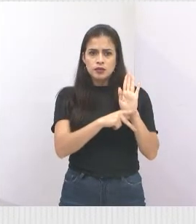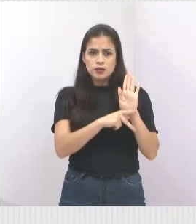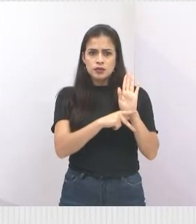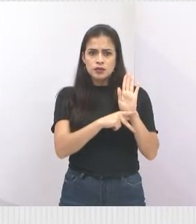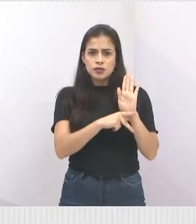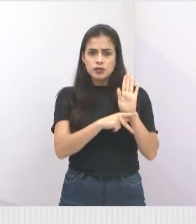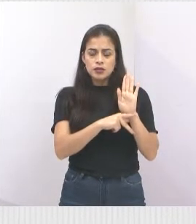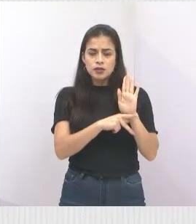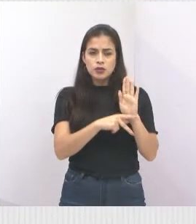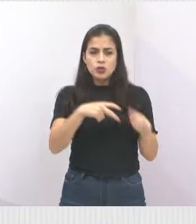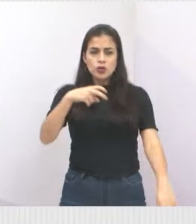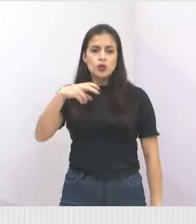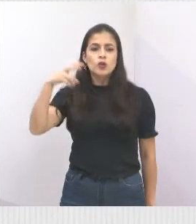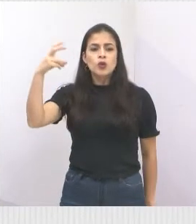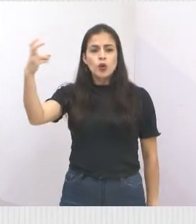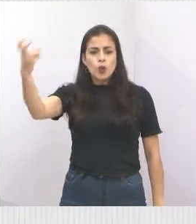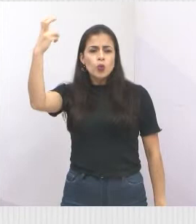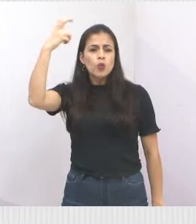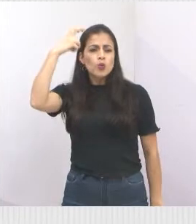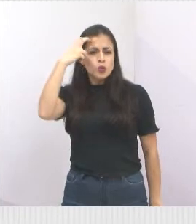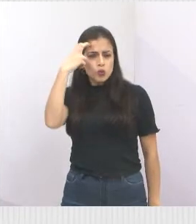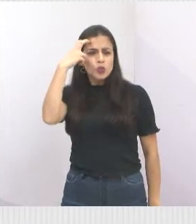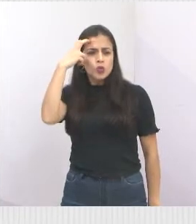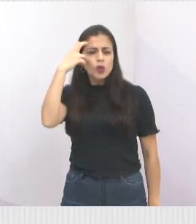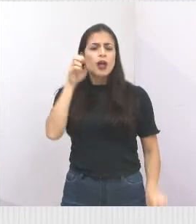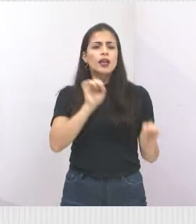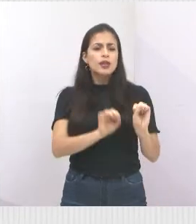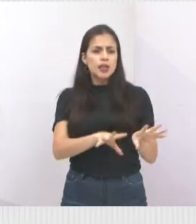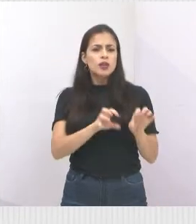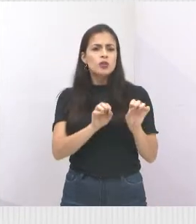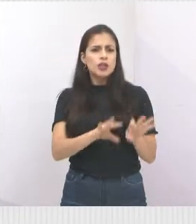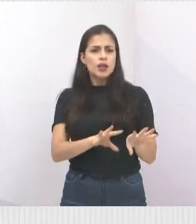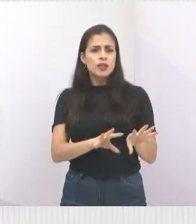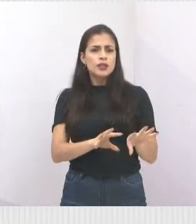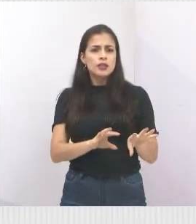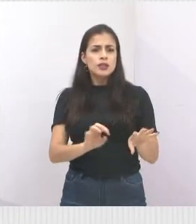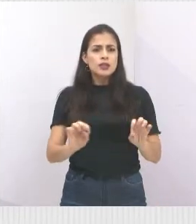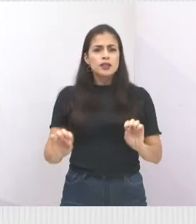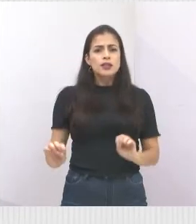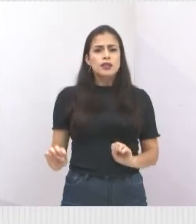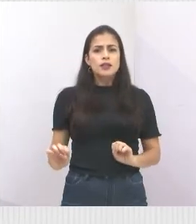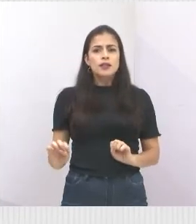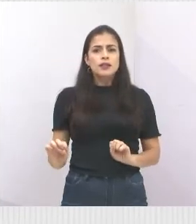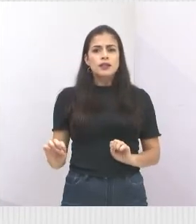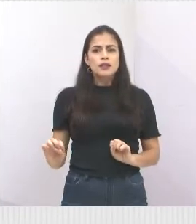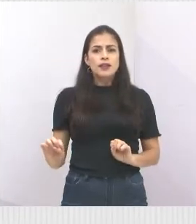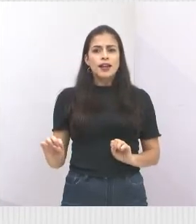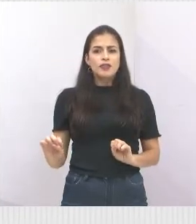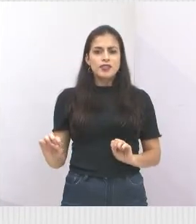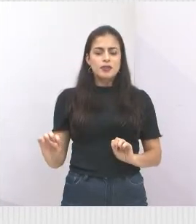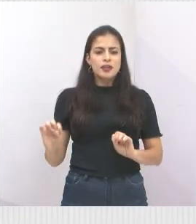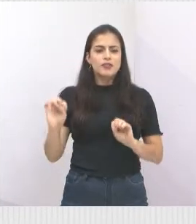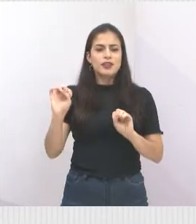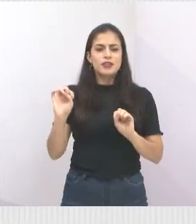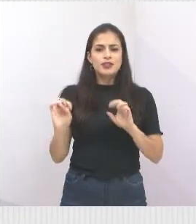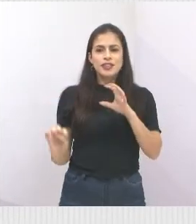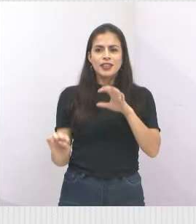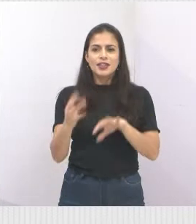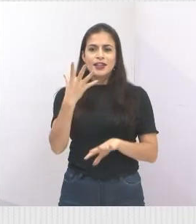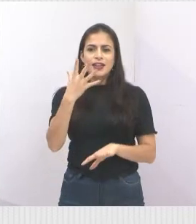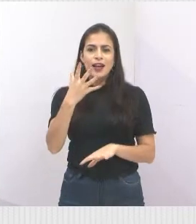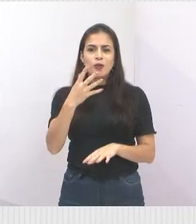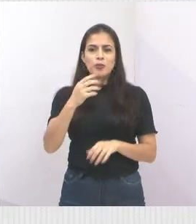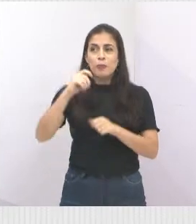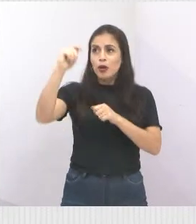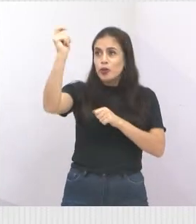a cultura e educação a criação do pipódromo Mas a temos em Pindamonhangaba em alguns municípios